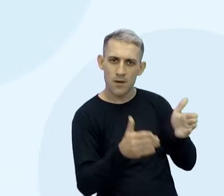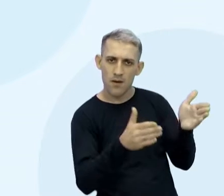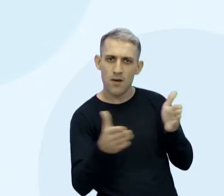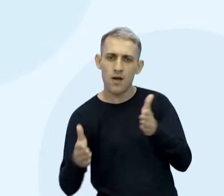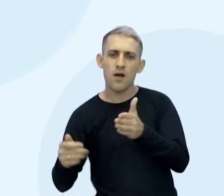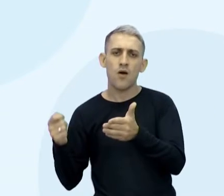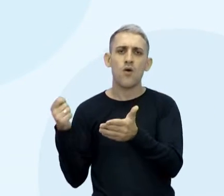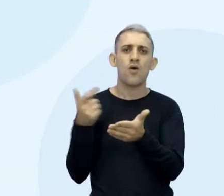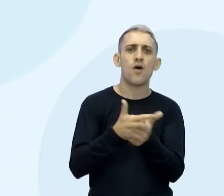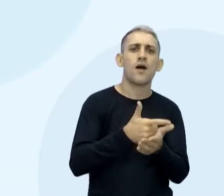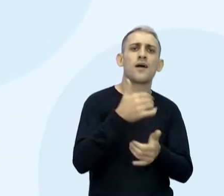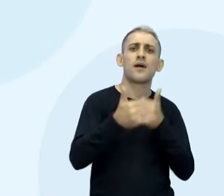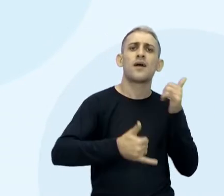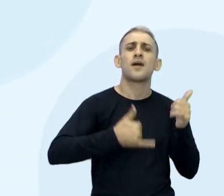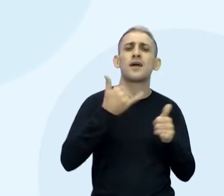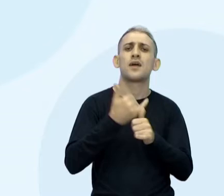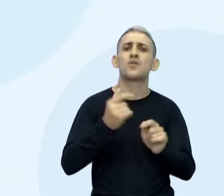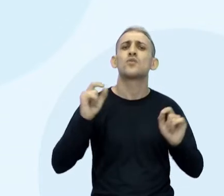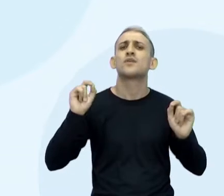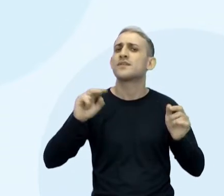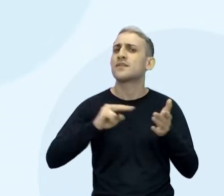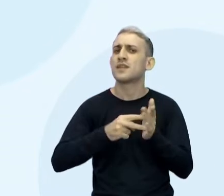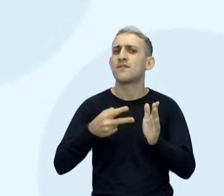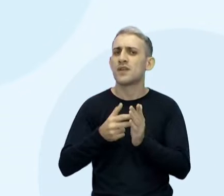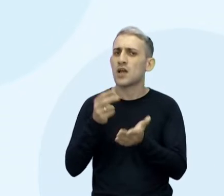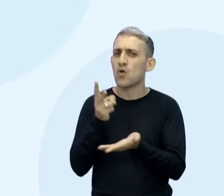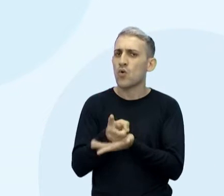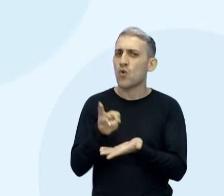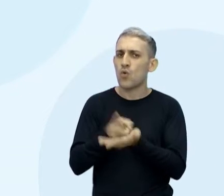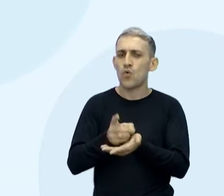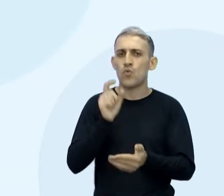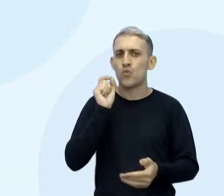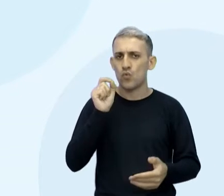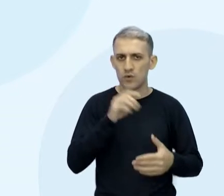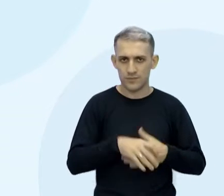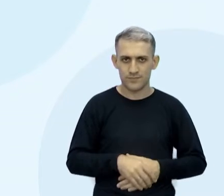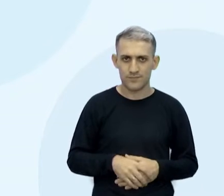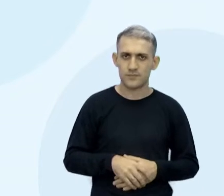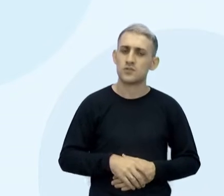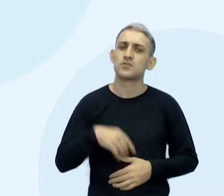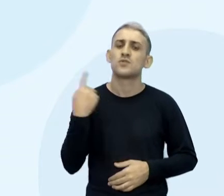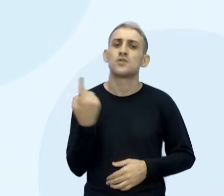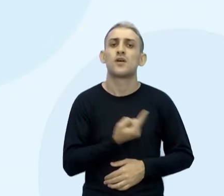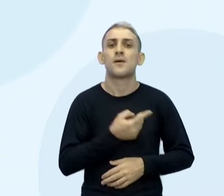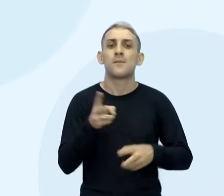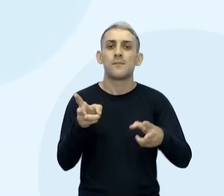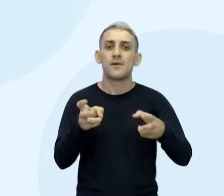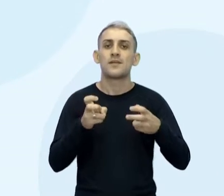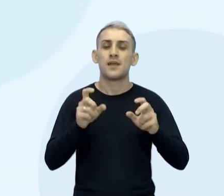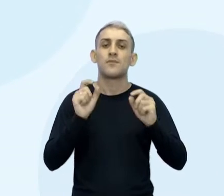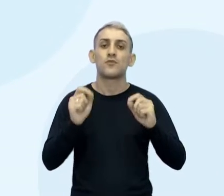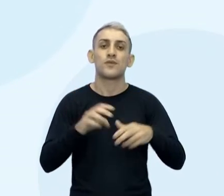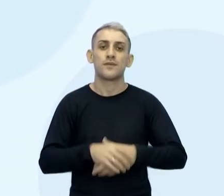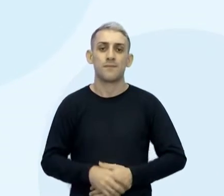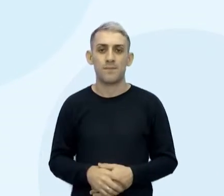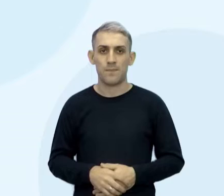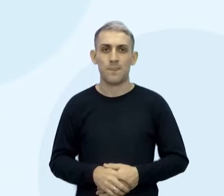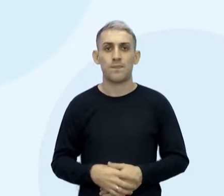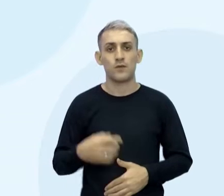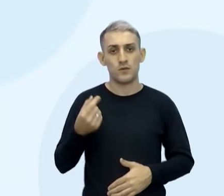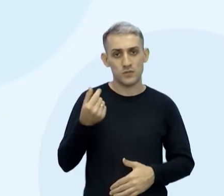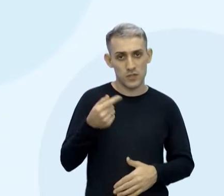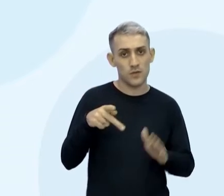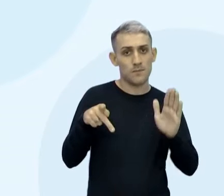na internet, o que seria constante aí? Né? Então o que a gente percebe? Ó, o preço